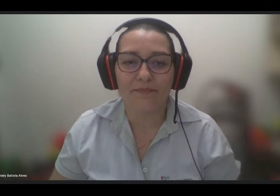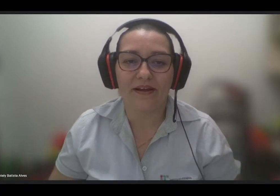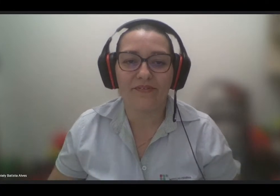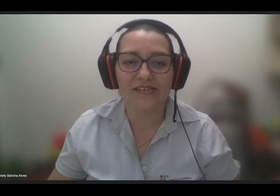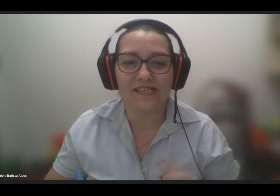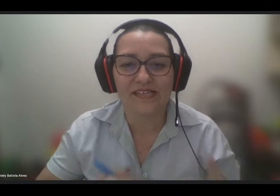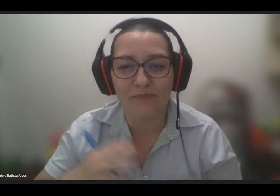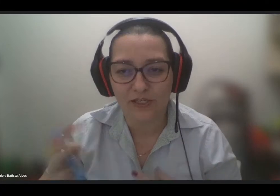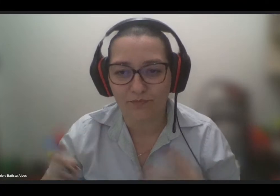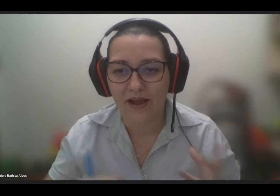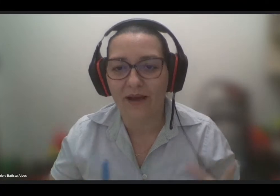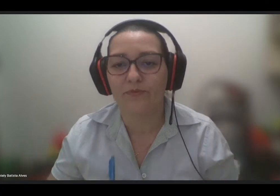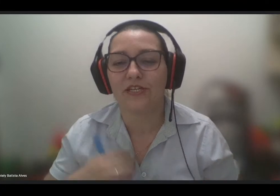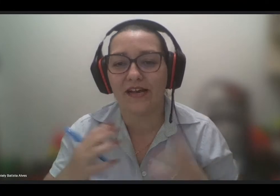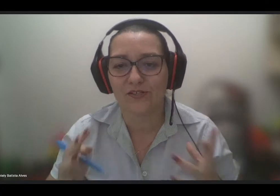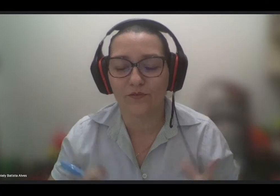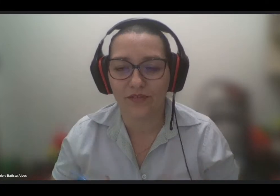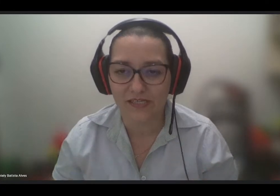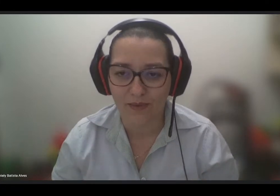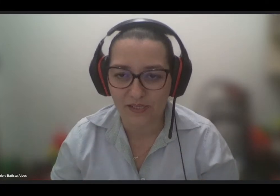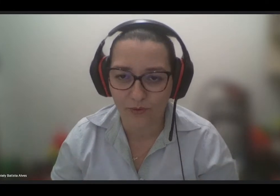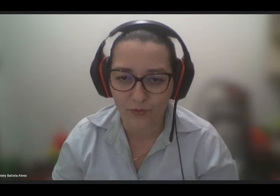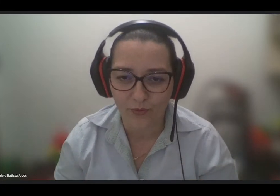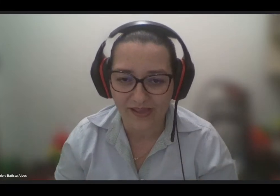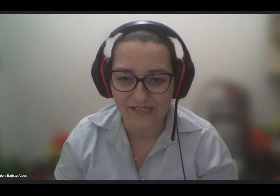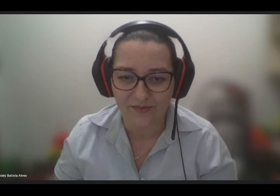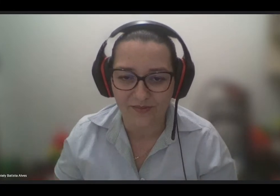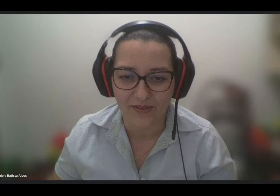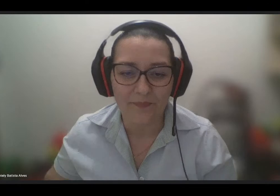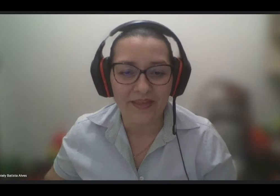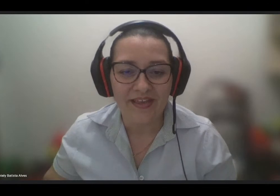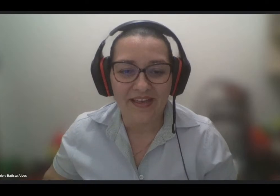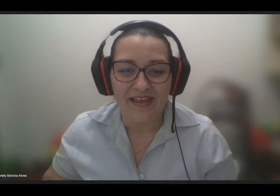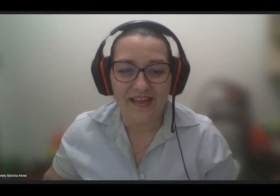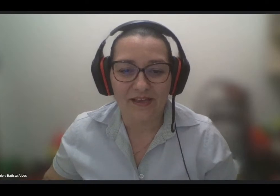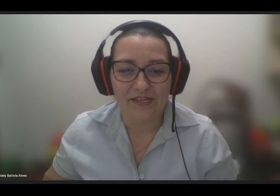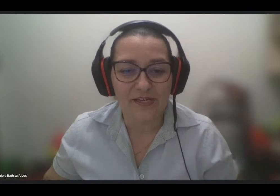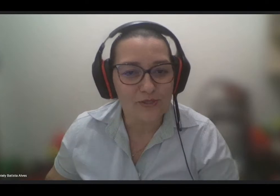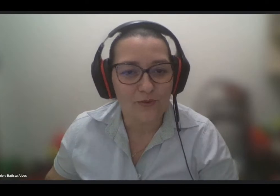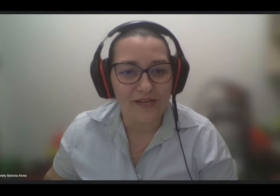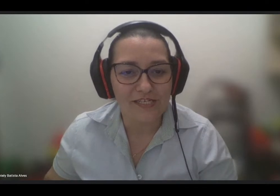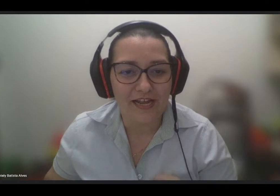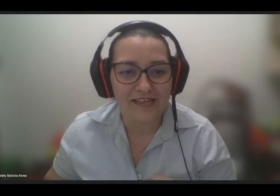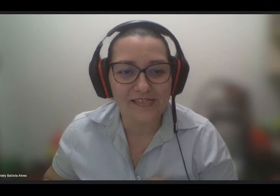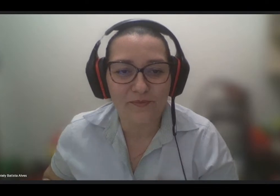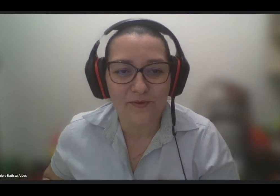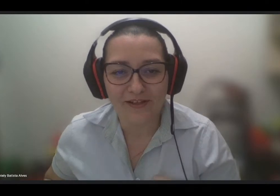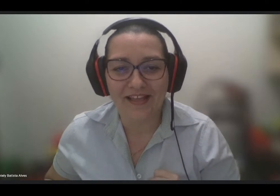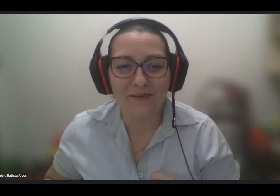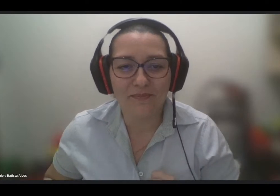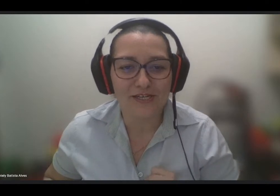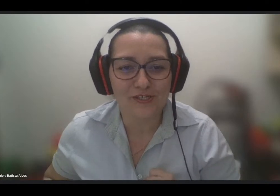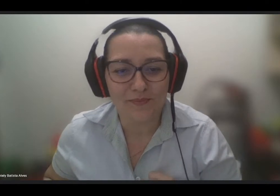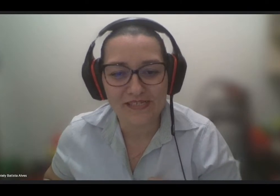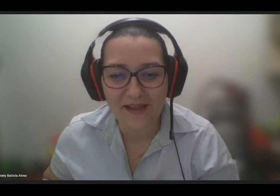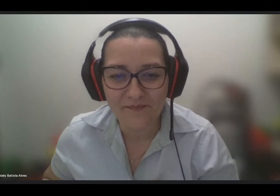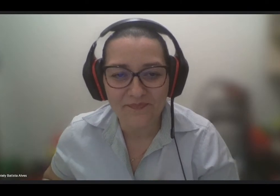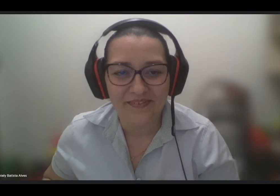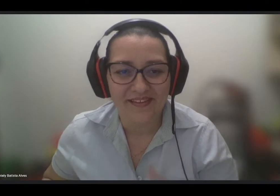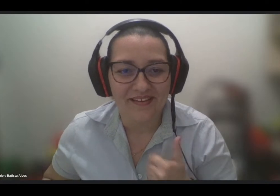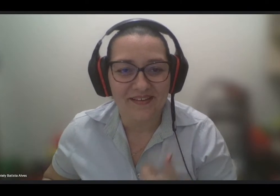para fazer esse bate-papo, tirar as dúvidas mais pontuais, ok? Já posso compartilhar aqui, Samuel, a tela para a gente